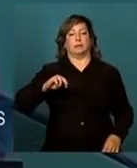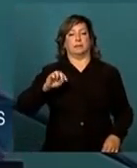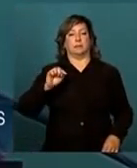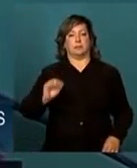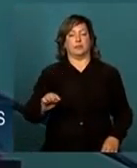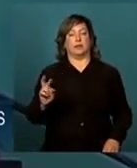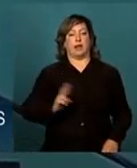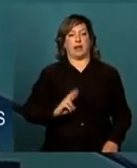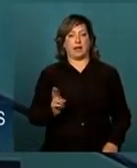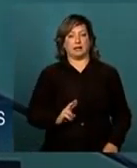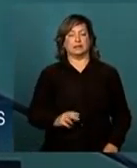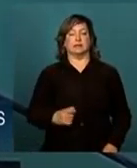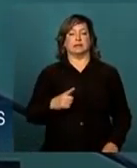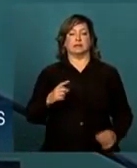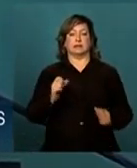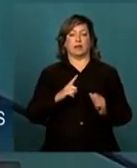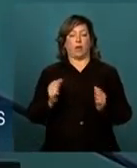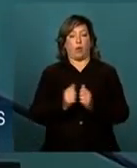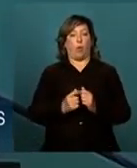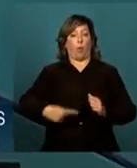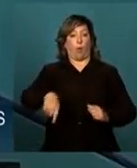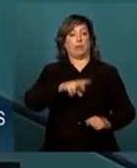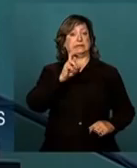os cinco equipamentos.